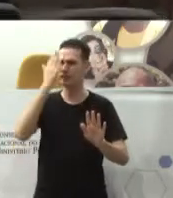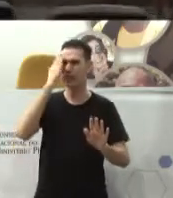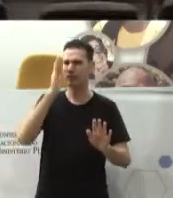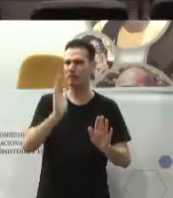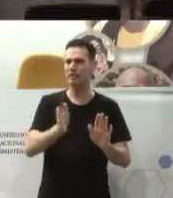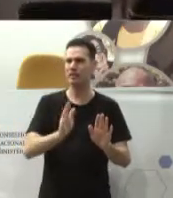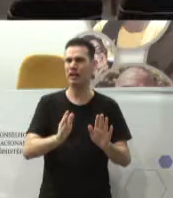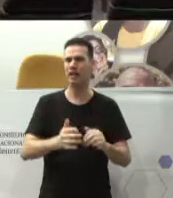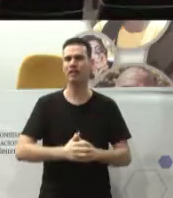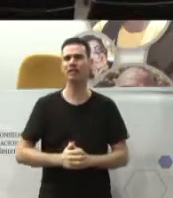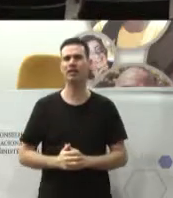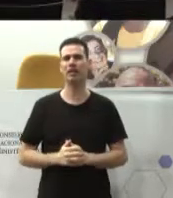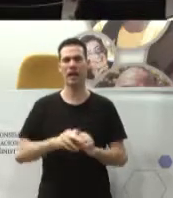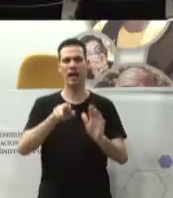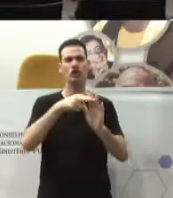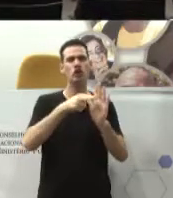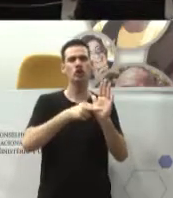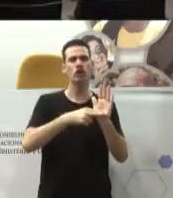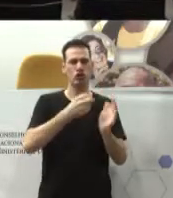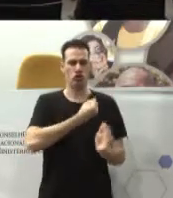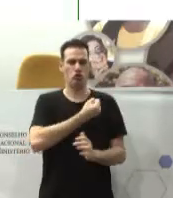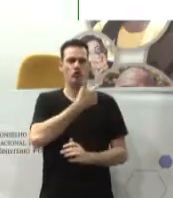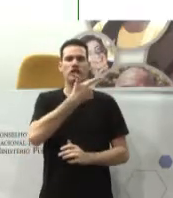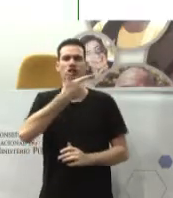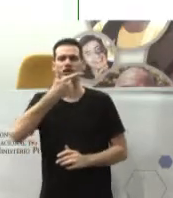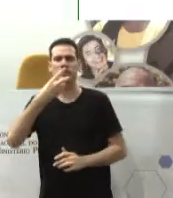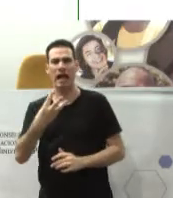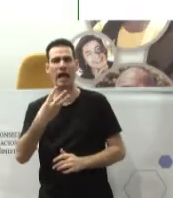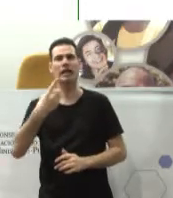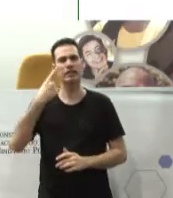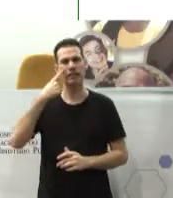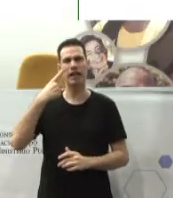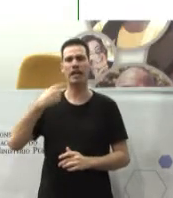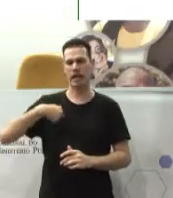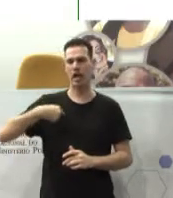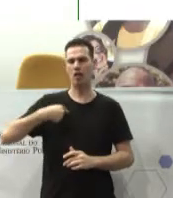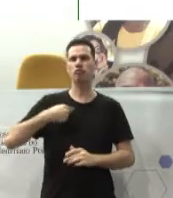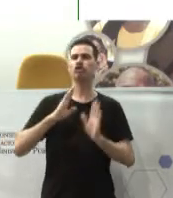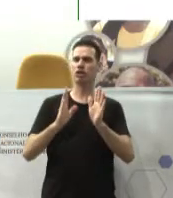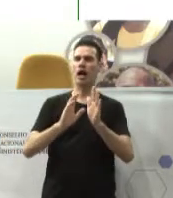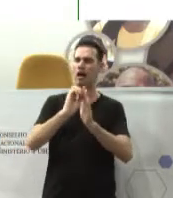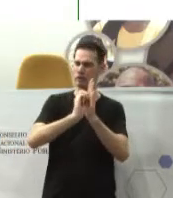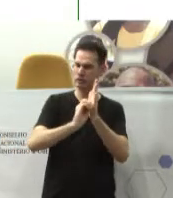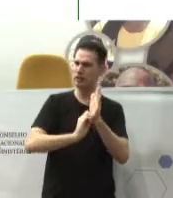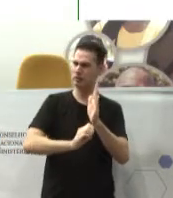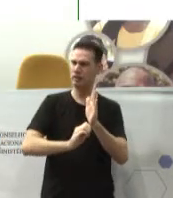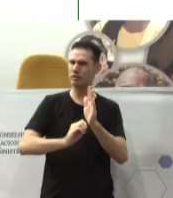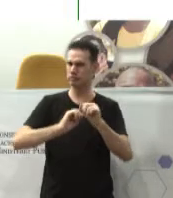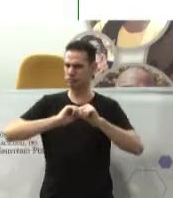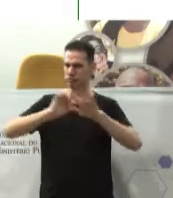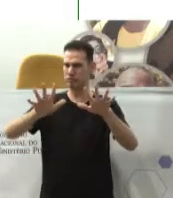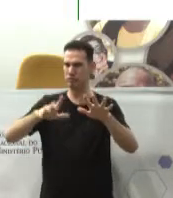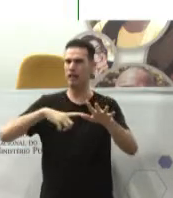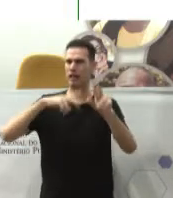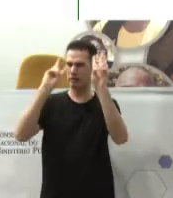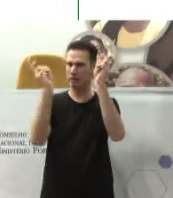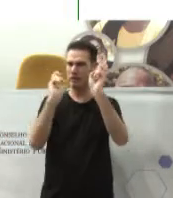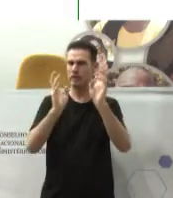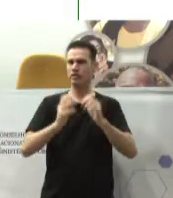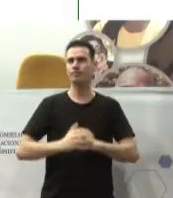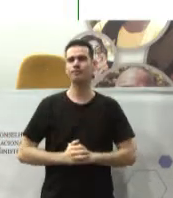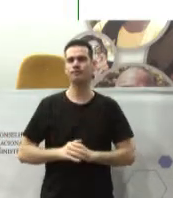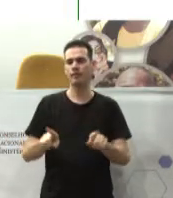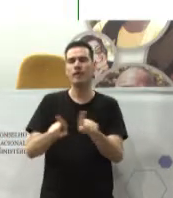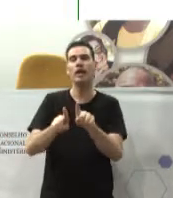23, ela existe e temos um questionamento sobre isso. Eu com o Gebran até escrevemos sobre isso, vamos voltar a essa temática, né?